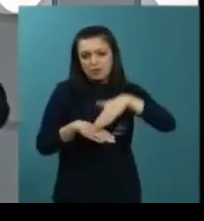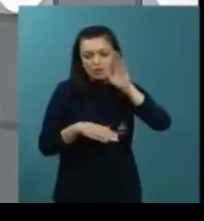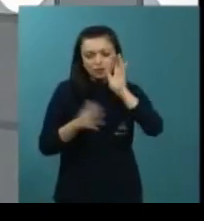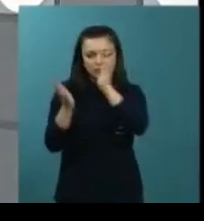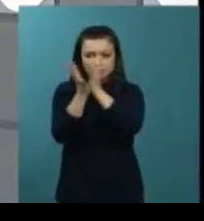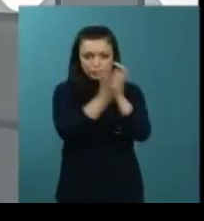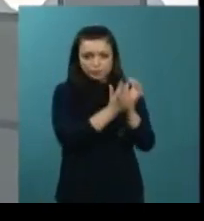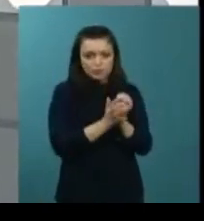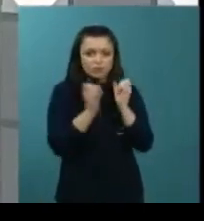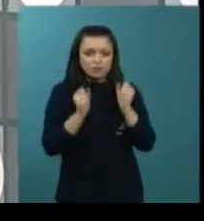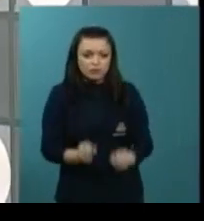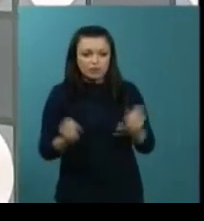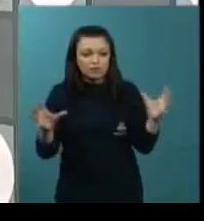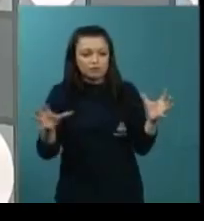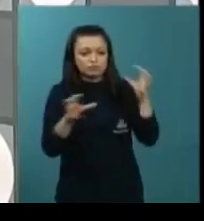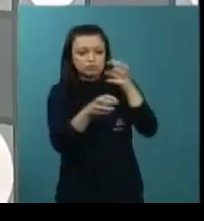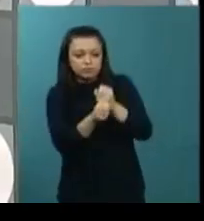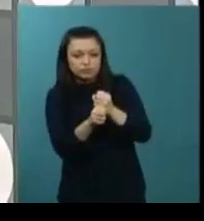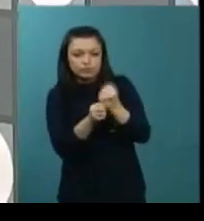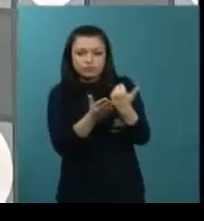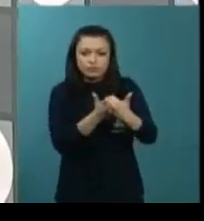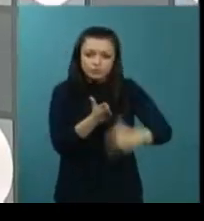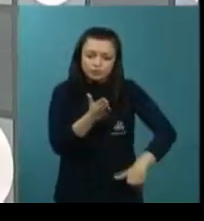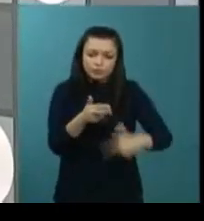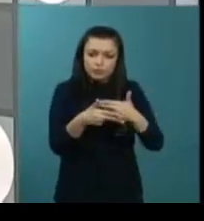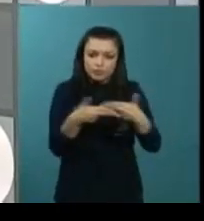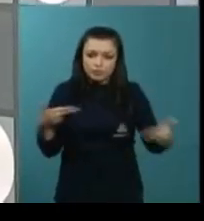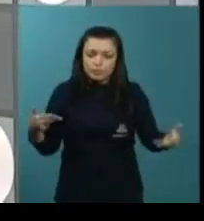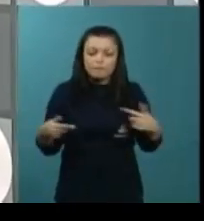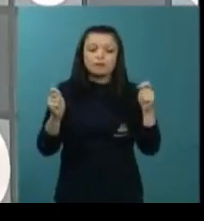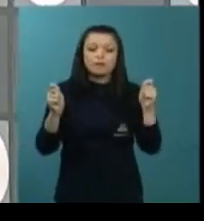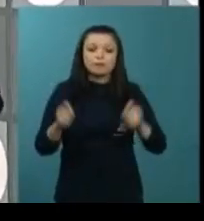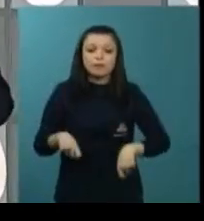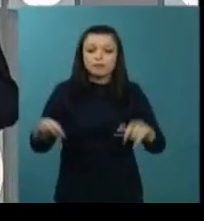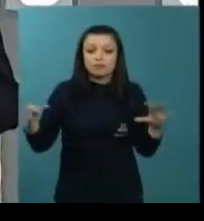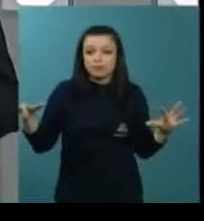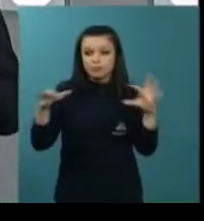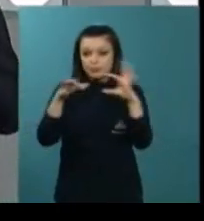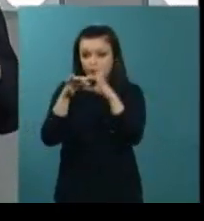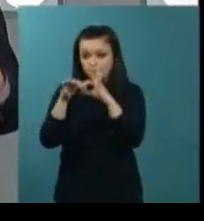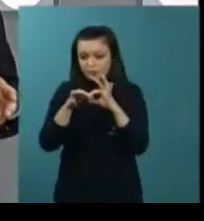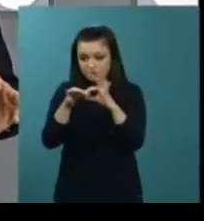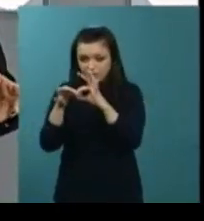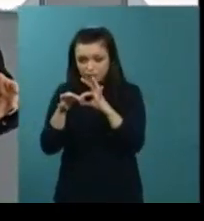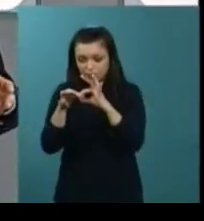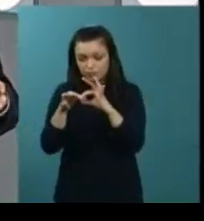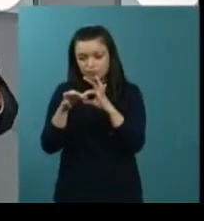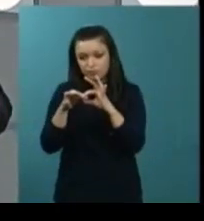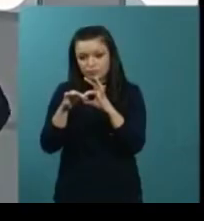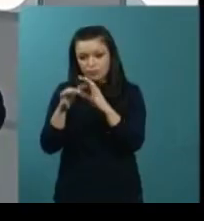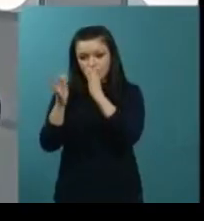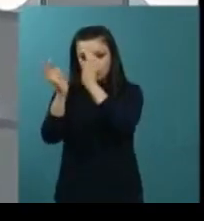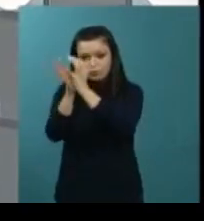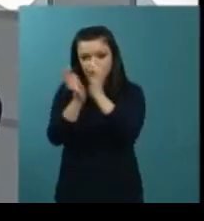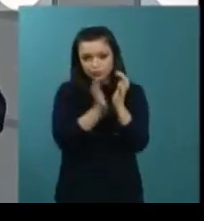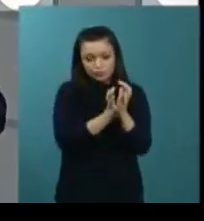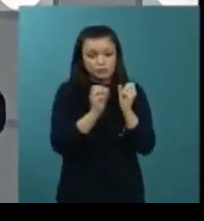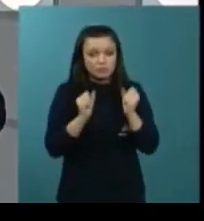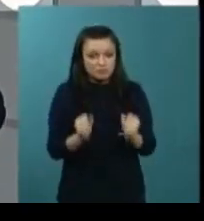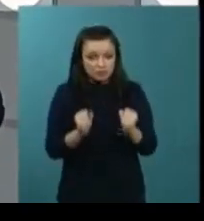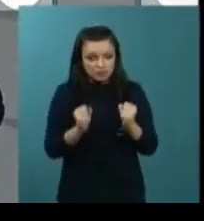fazer operações com eles. Podemos, por exemplo, unir ou reunir